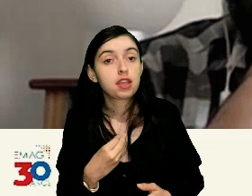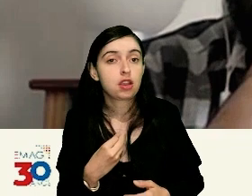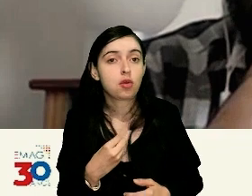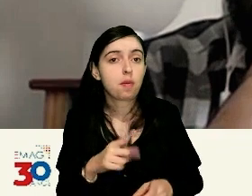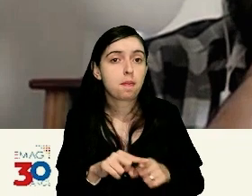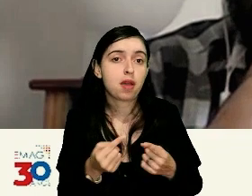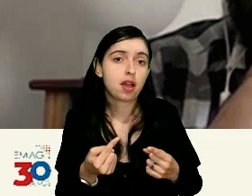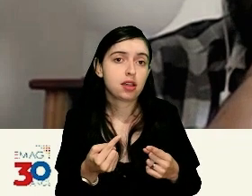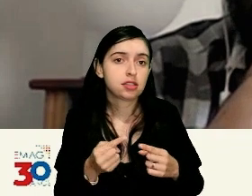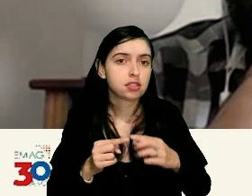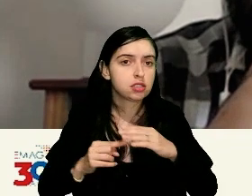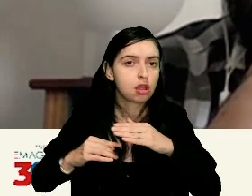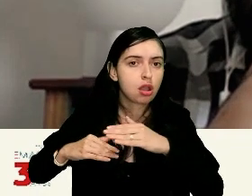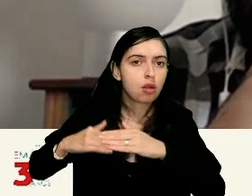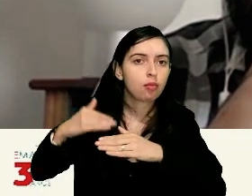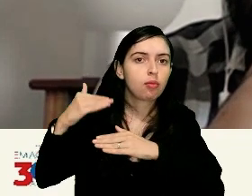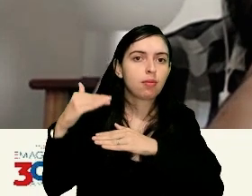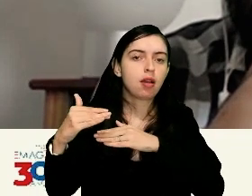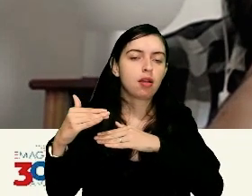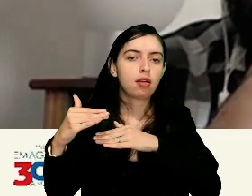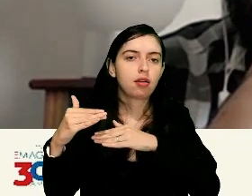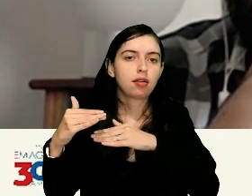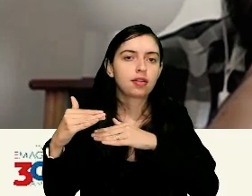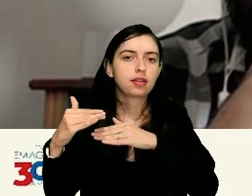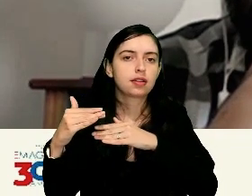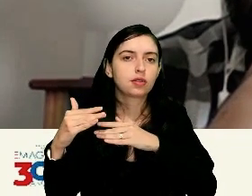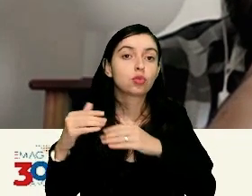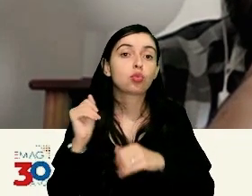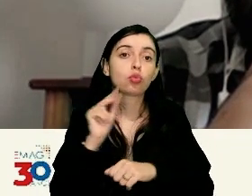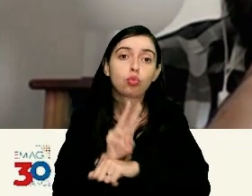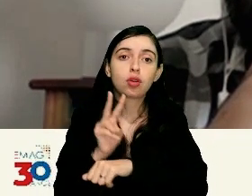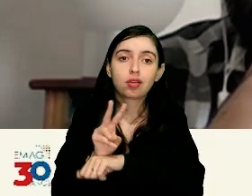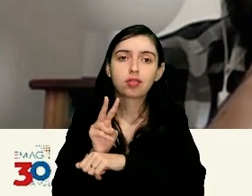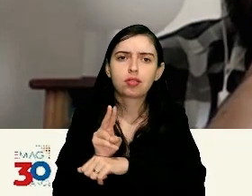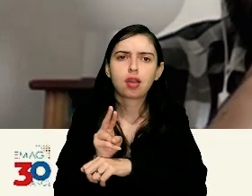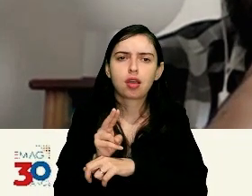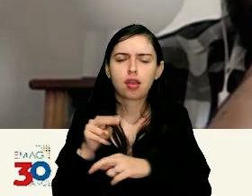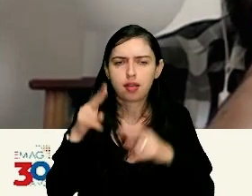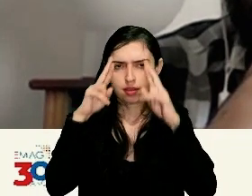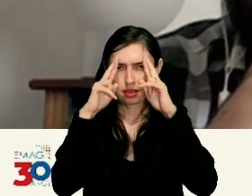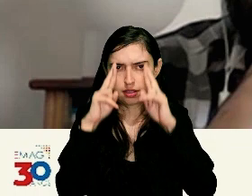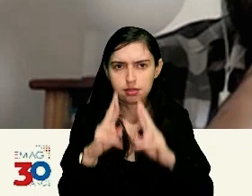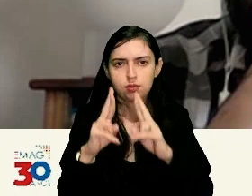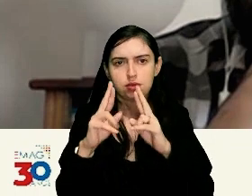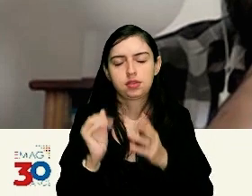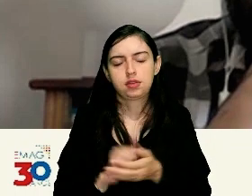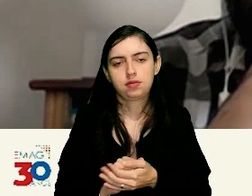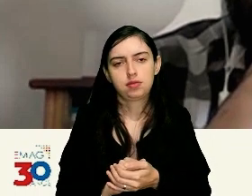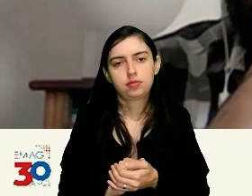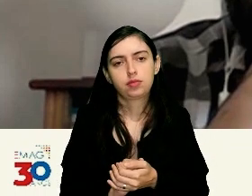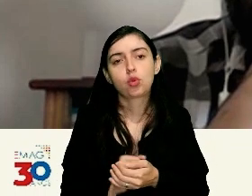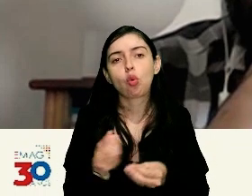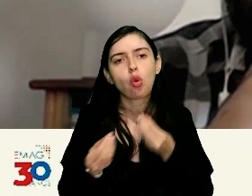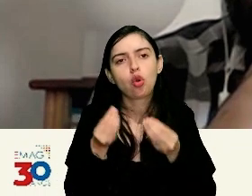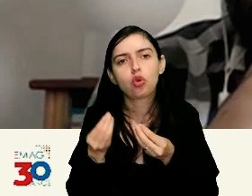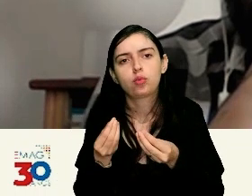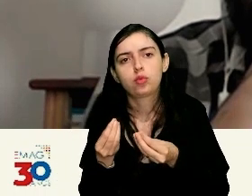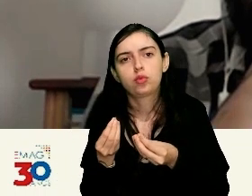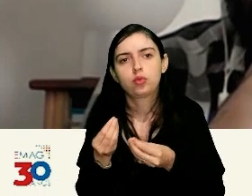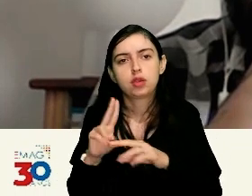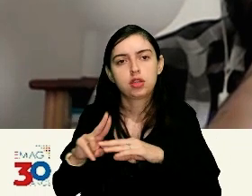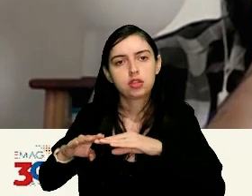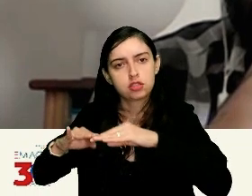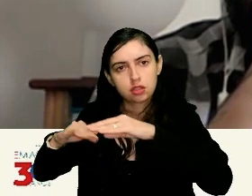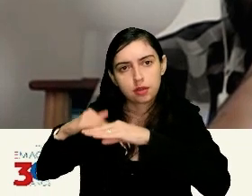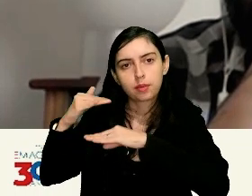de efetivamente cuidar e assumir a responsabilidade. Então, como esse passo pode ser dado,